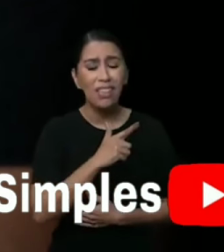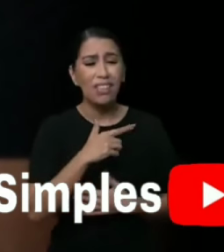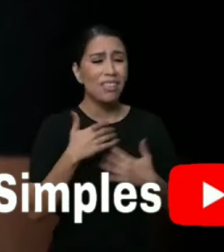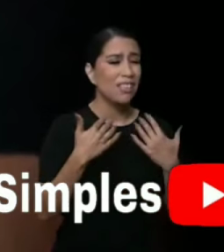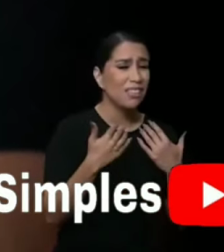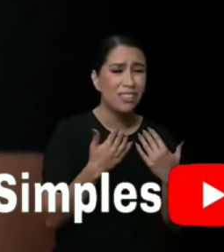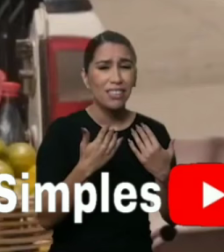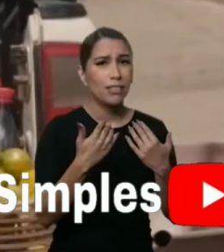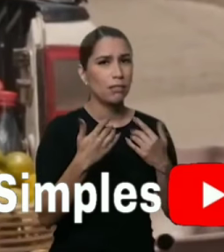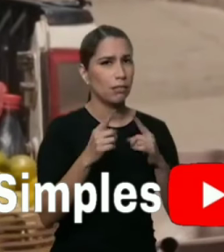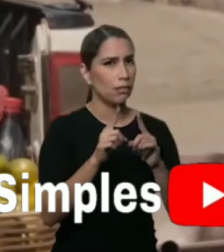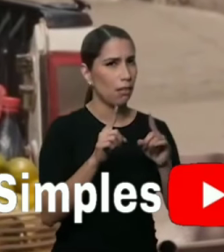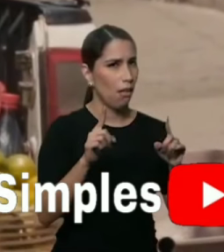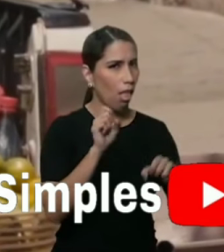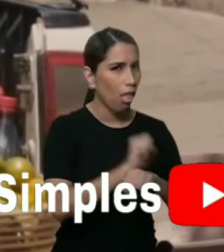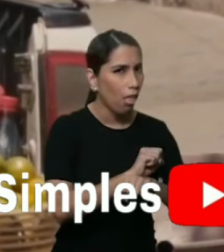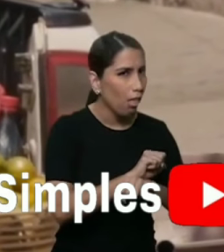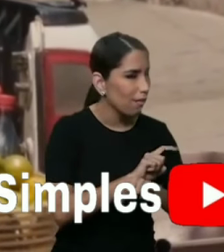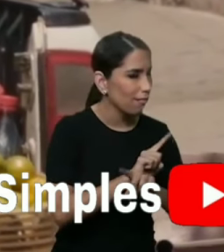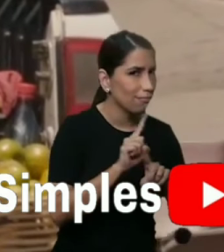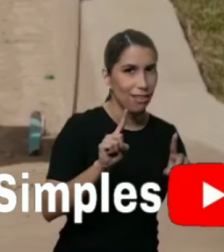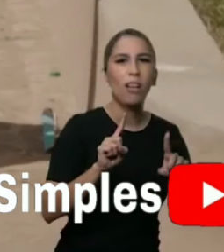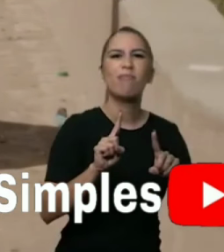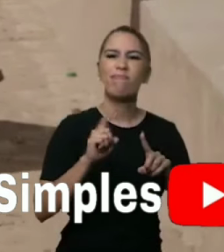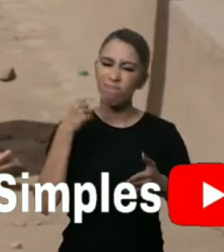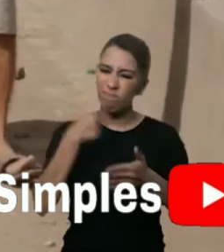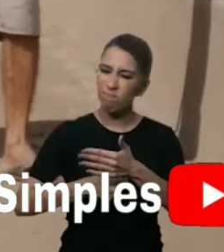não paramos.